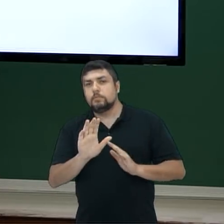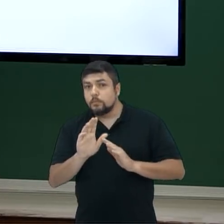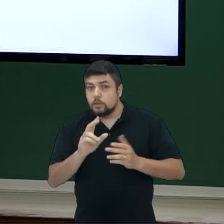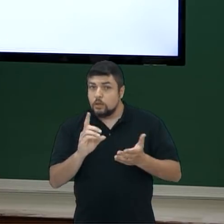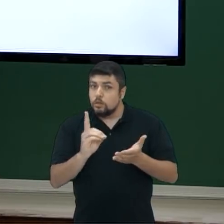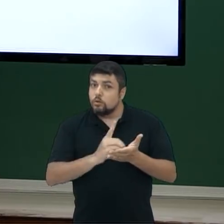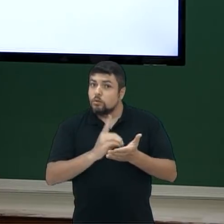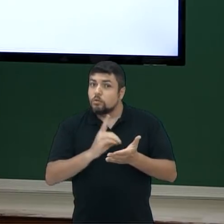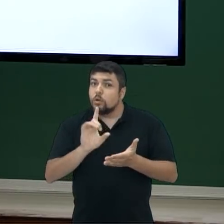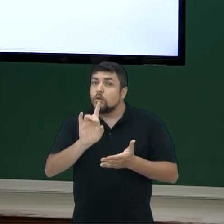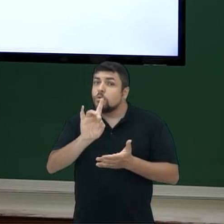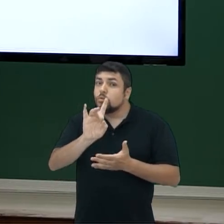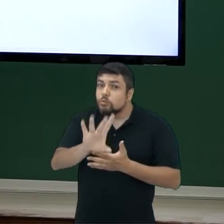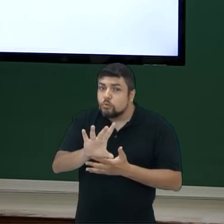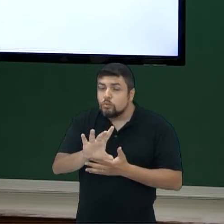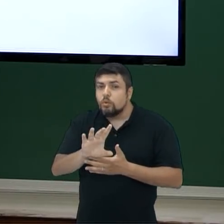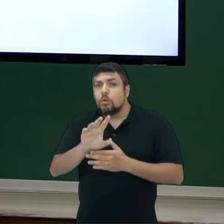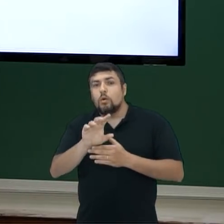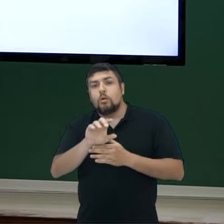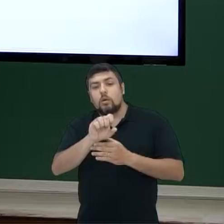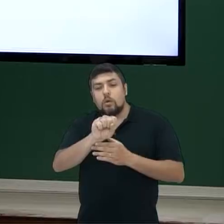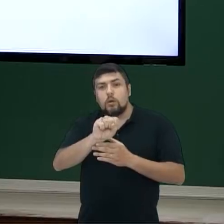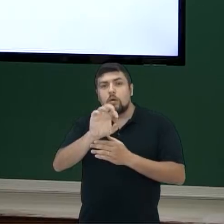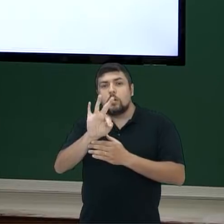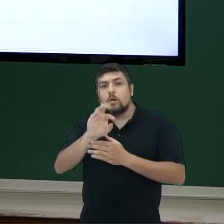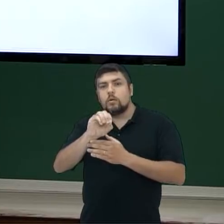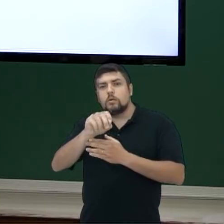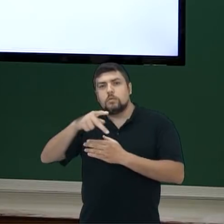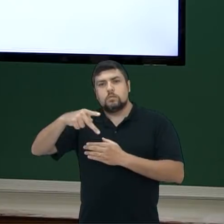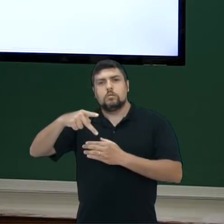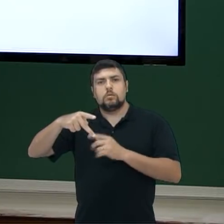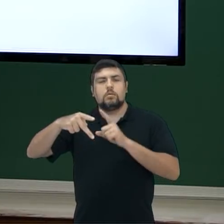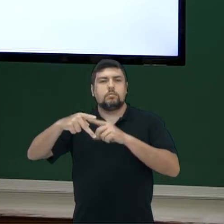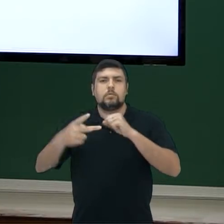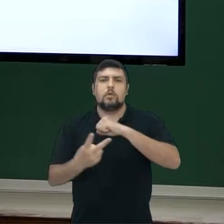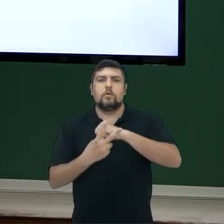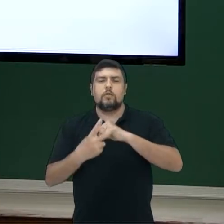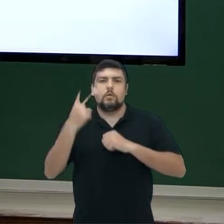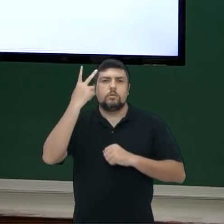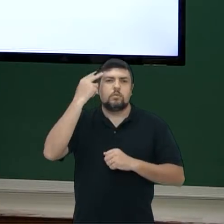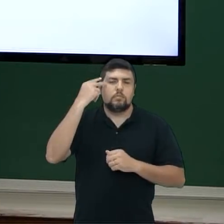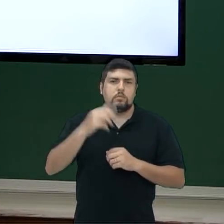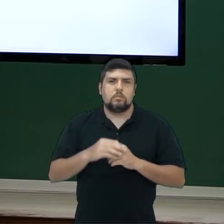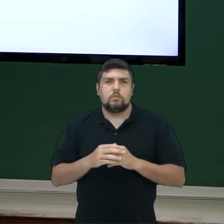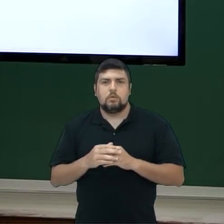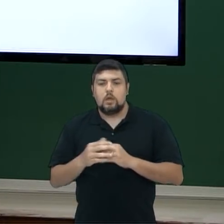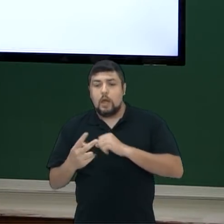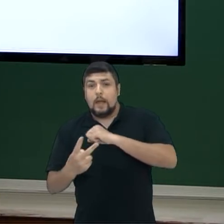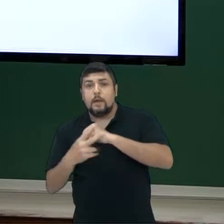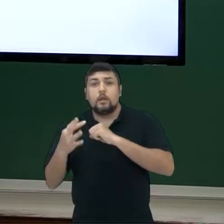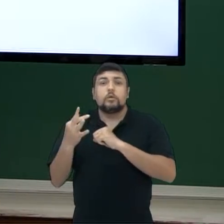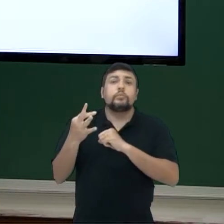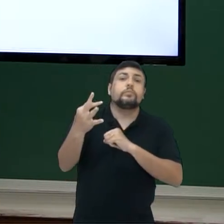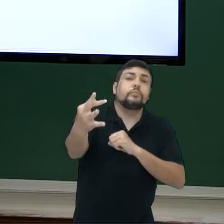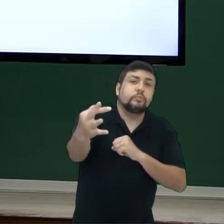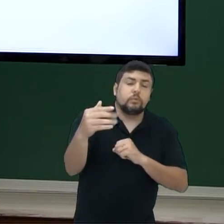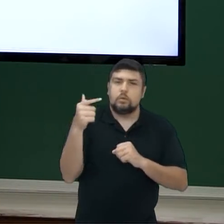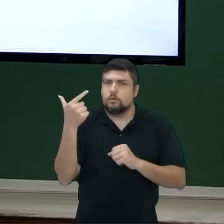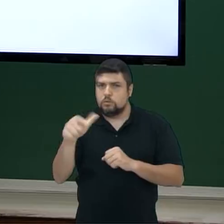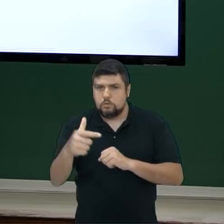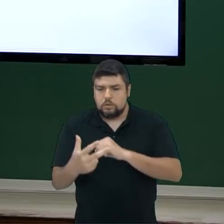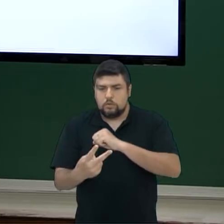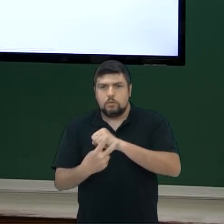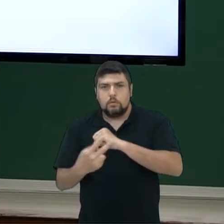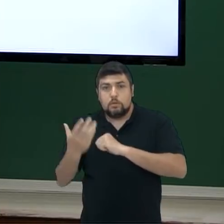na primeira forma, no infinitivo. Certo? Você não vai encontrar o verbo no futuro, não vai encontrar o verbo no passado, então